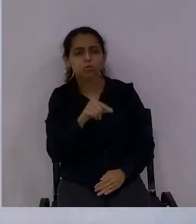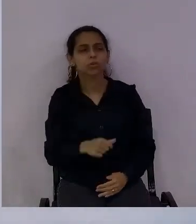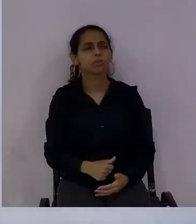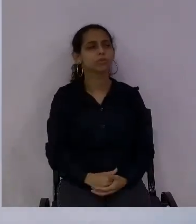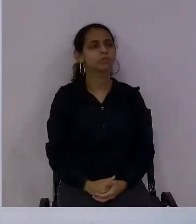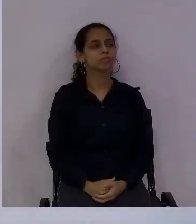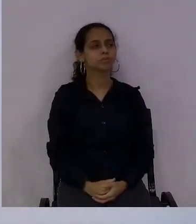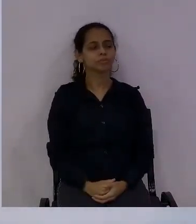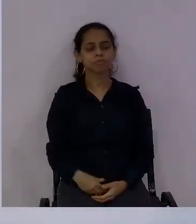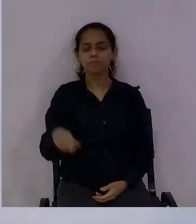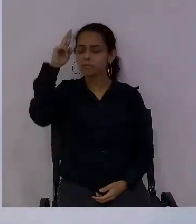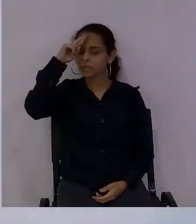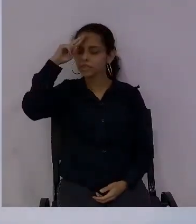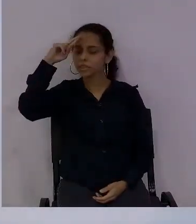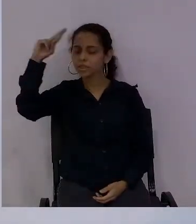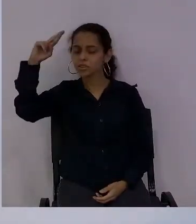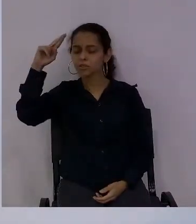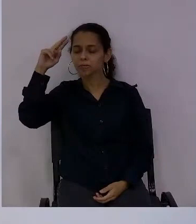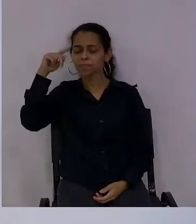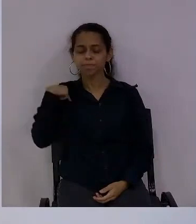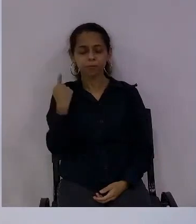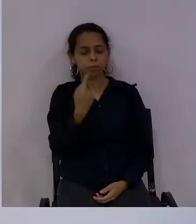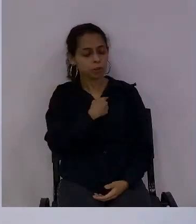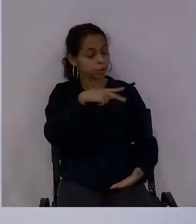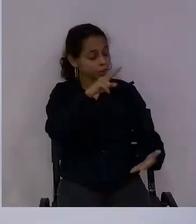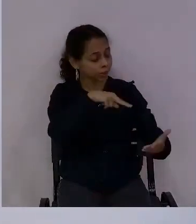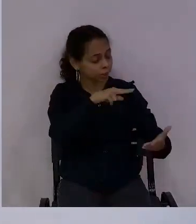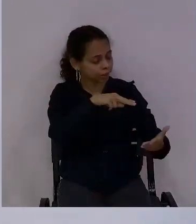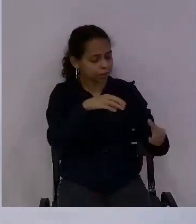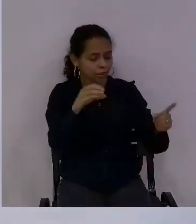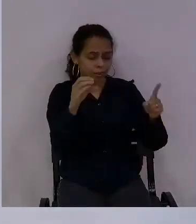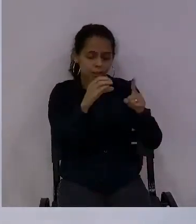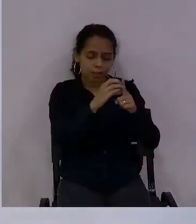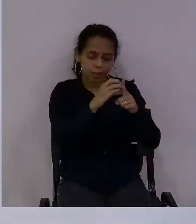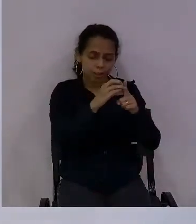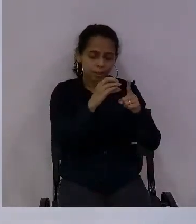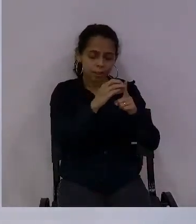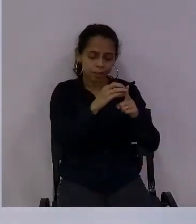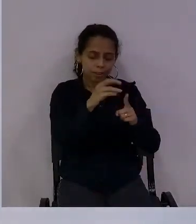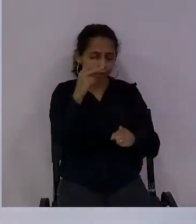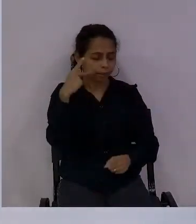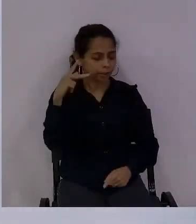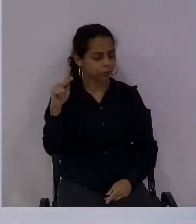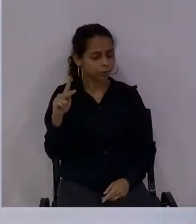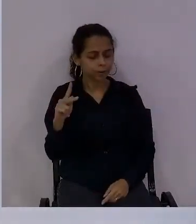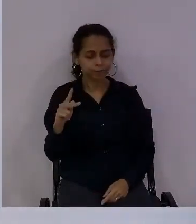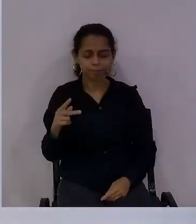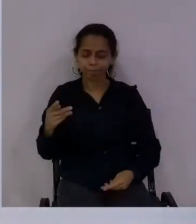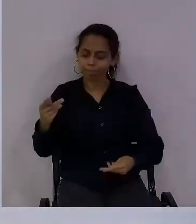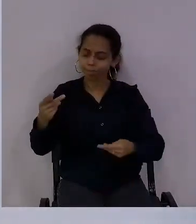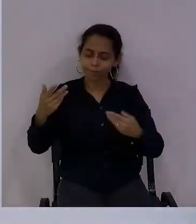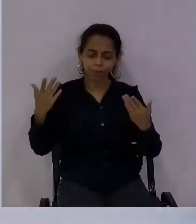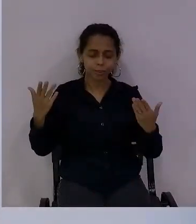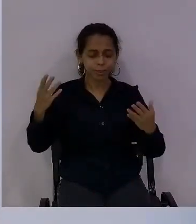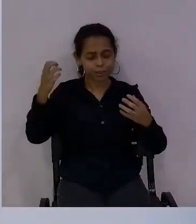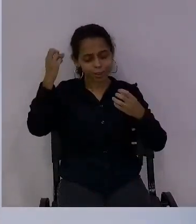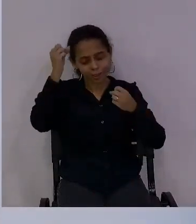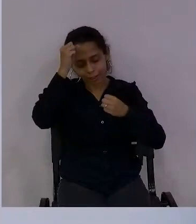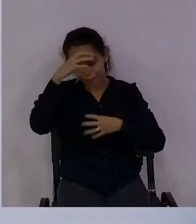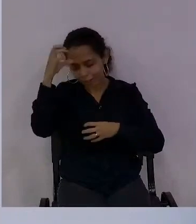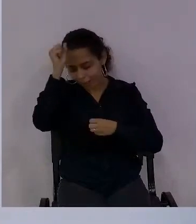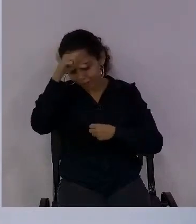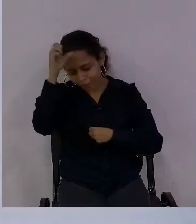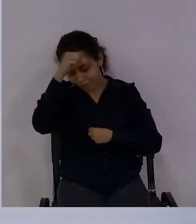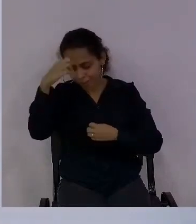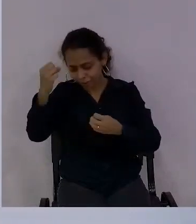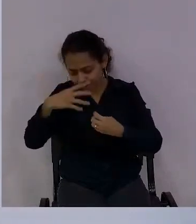pombinhos. Senhor, nós lemos a Tua palavra e pedimos mais uma vez, fala aos nossos corações, em nome de Cristo